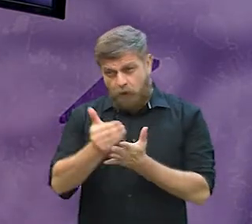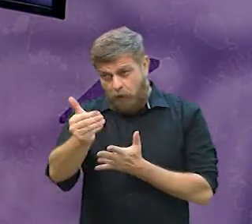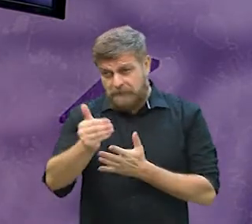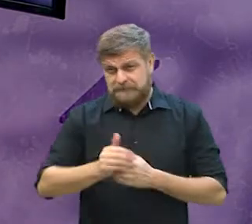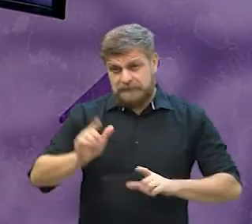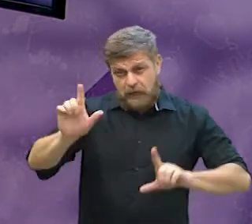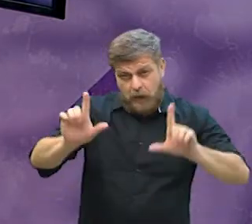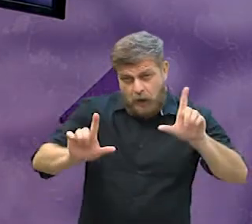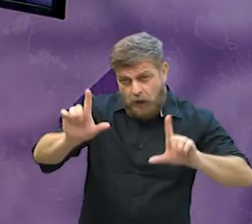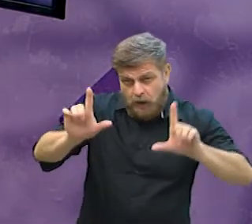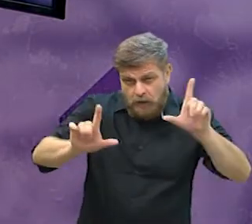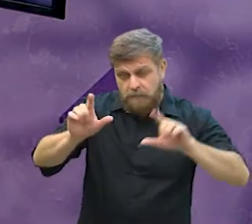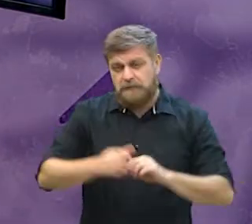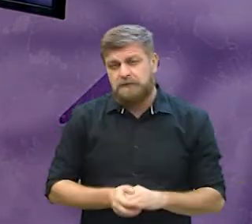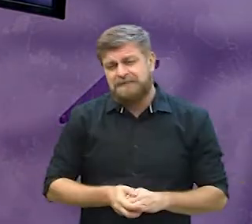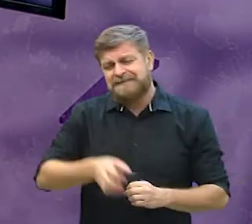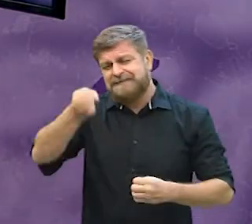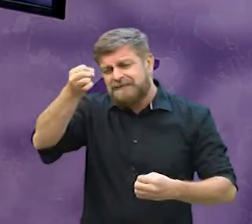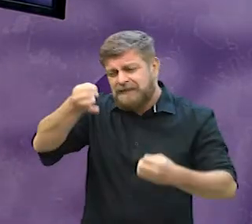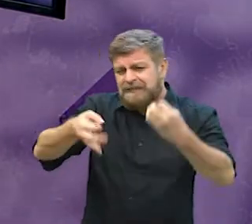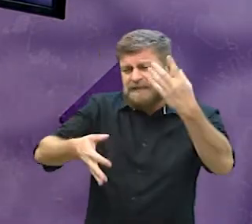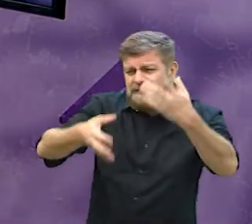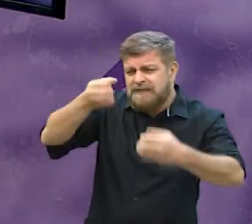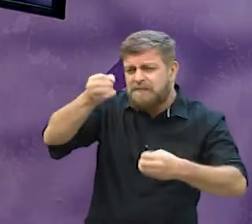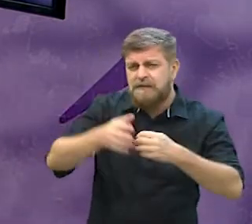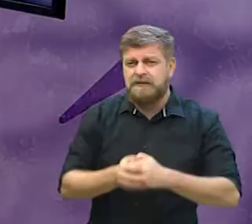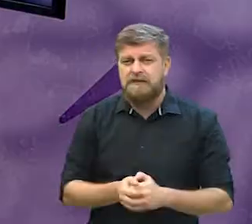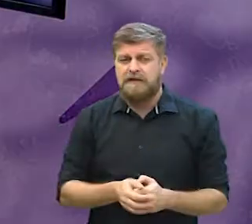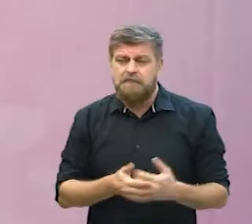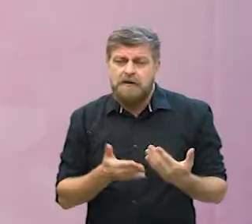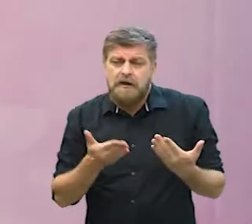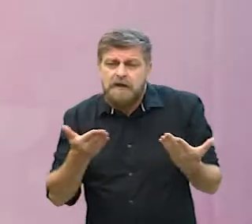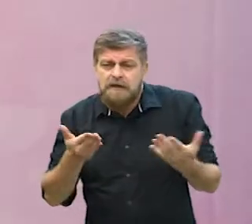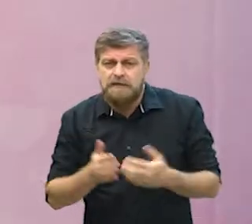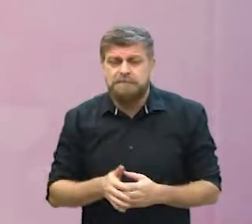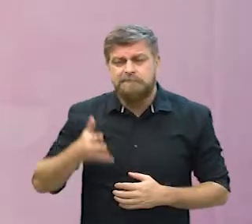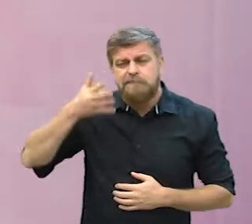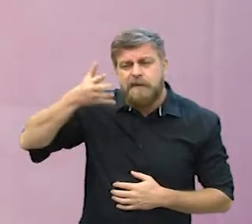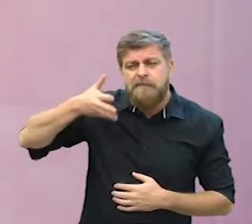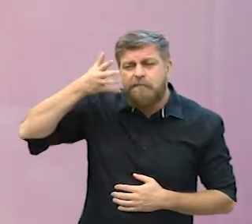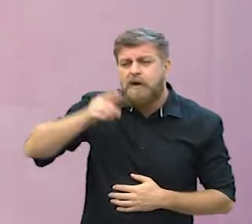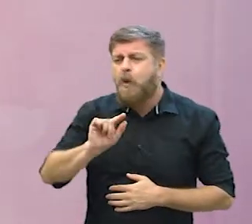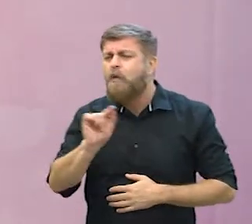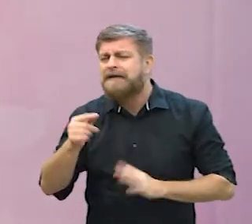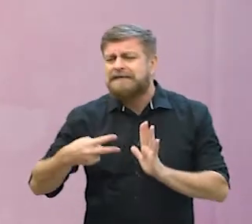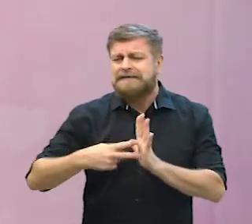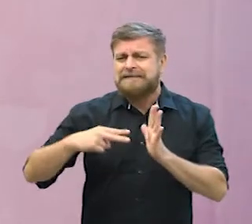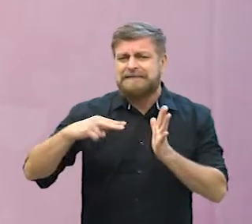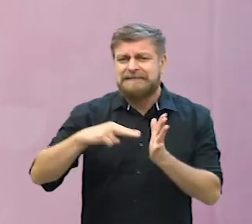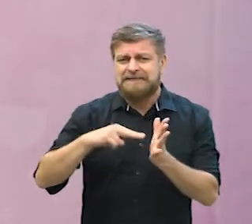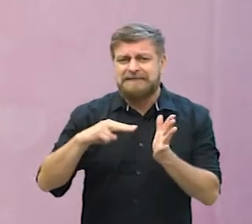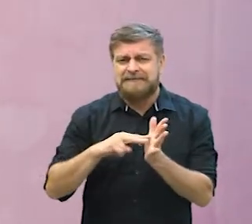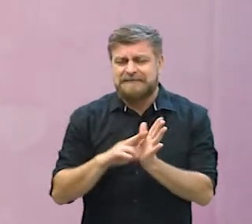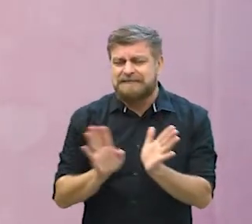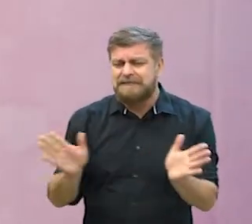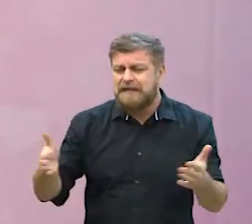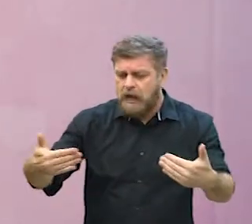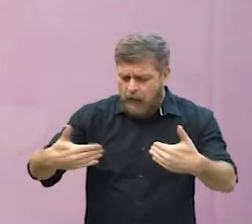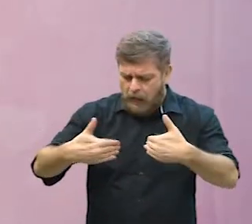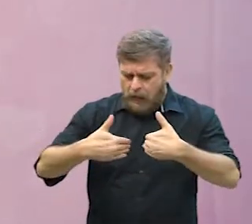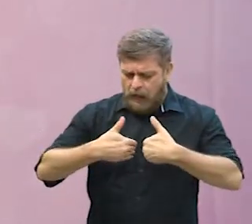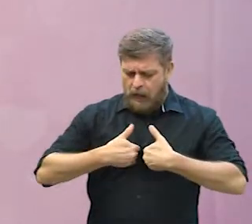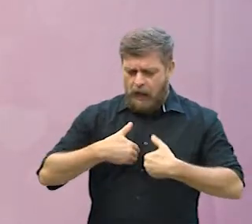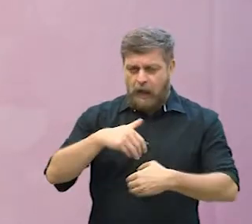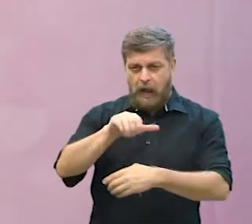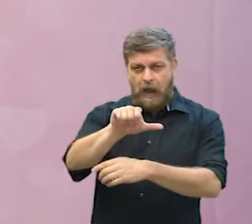o programa, eu queria que vocês explicassem, quem pode das duas começar falando o que é o